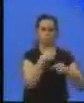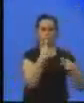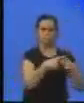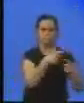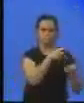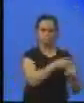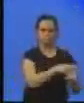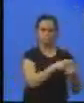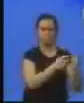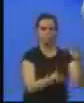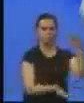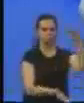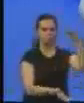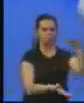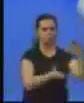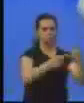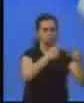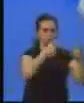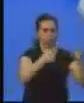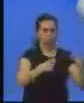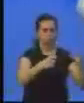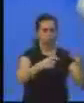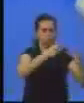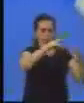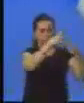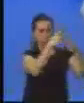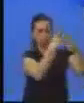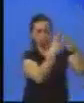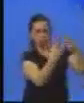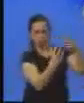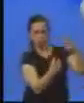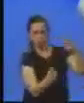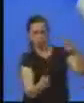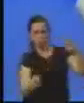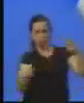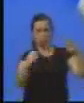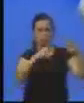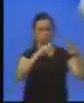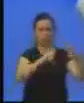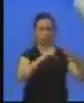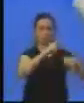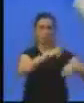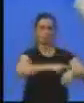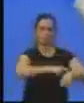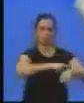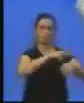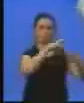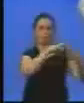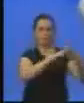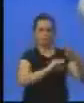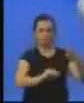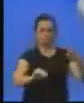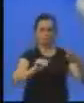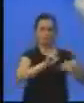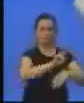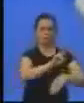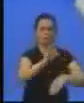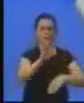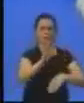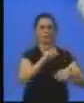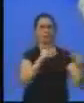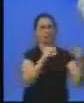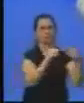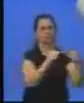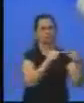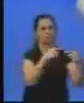saindo volume por tempo. Então, é uma taxa de variação. Então, vamos lá. A vazão, v de t, é dado